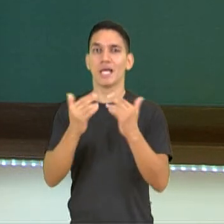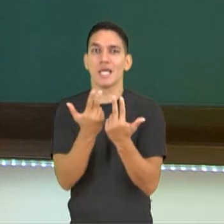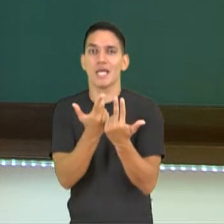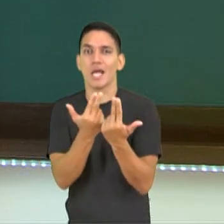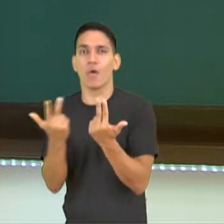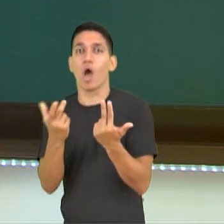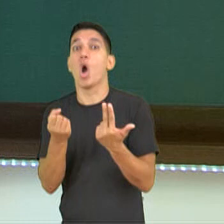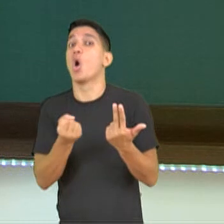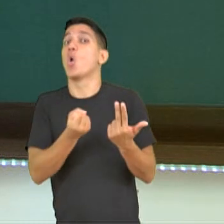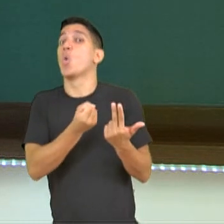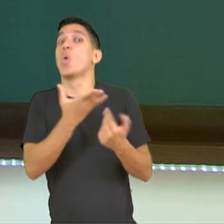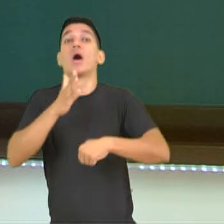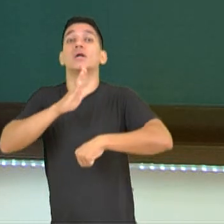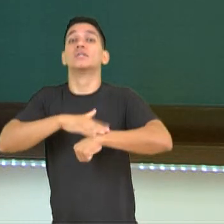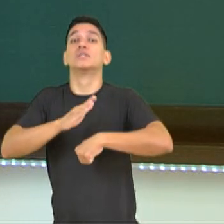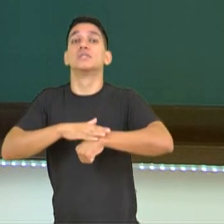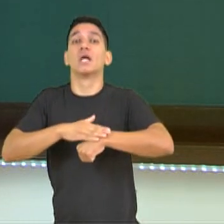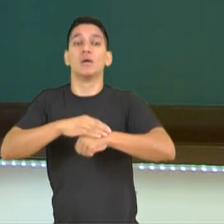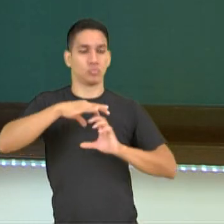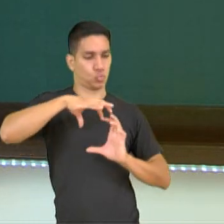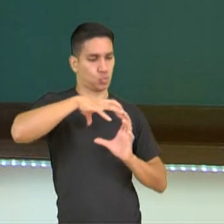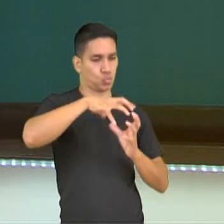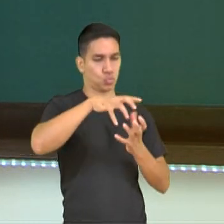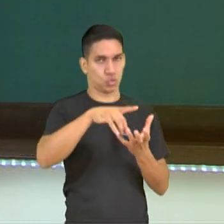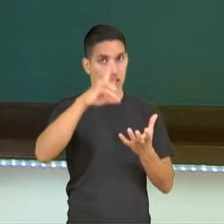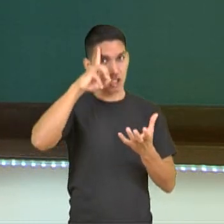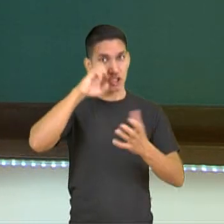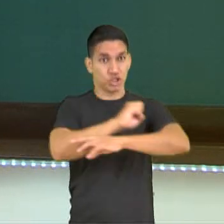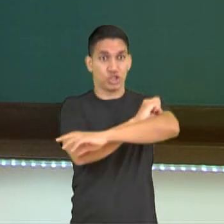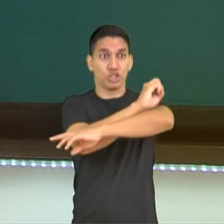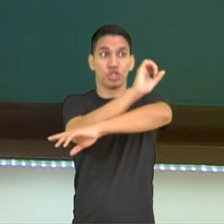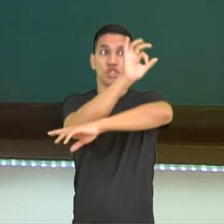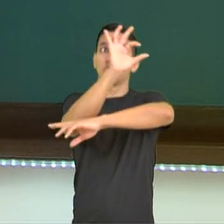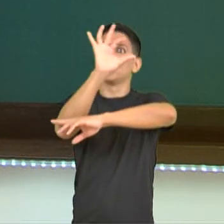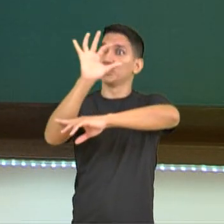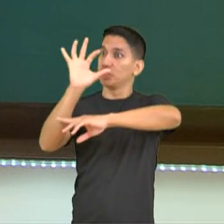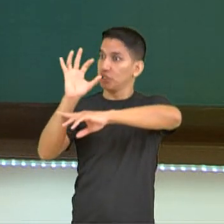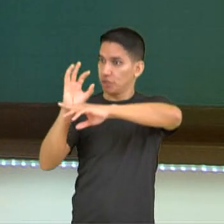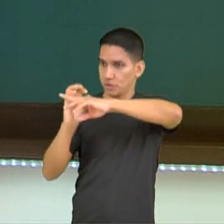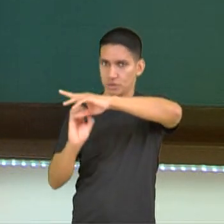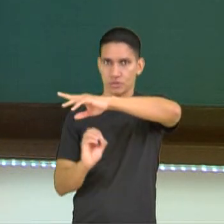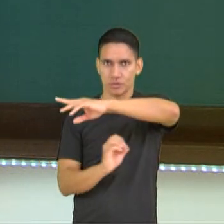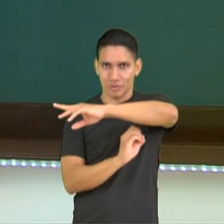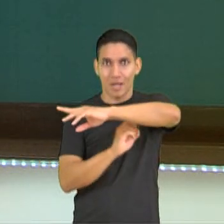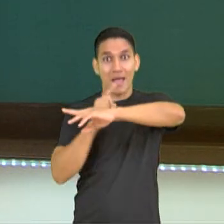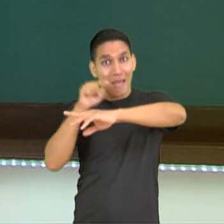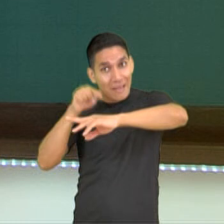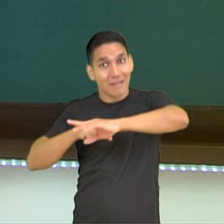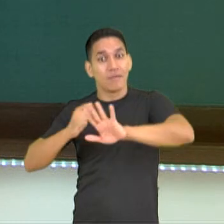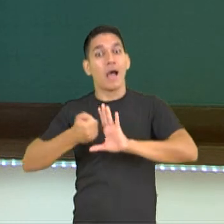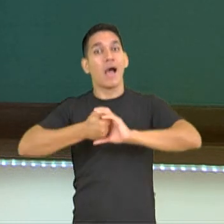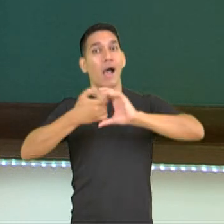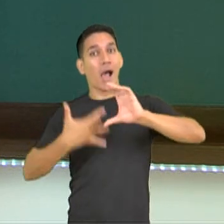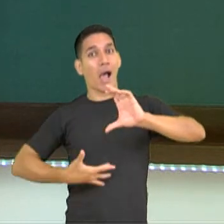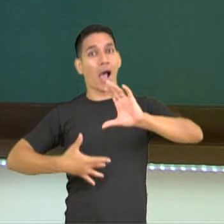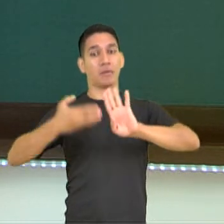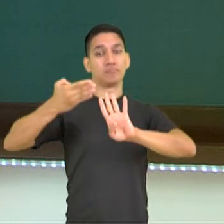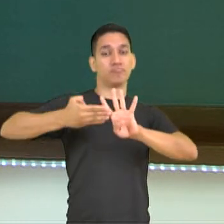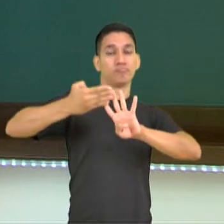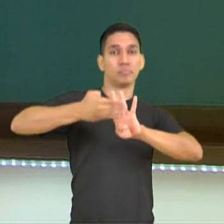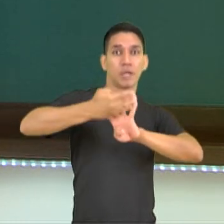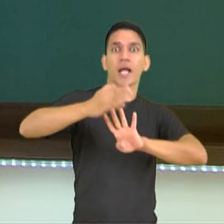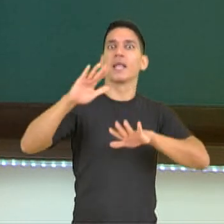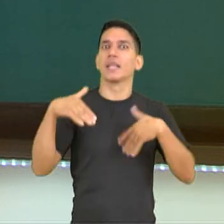quanto dura o tamanho do dia e da noite e isso marca a mudança de estação. Então, o equinócio acontece